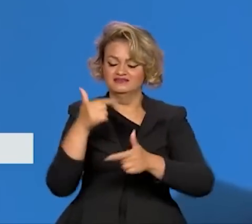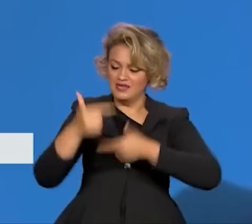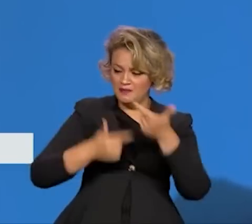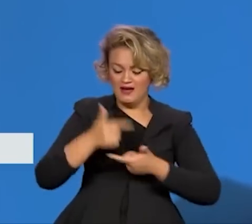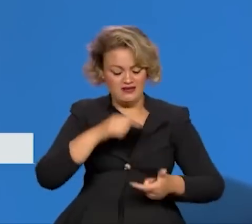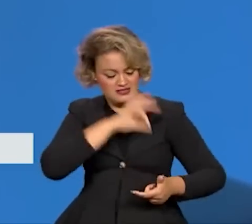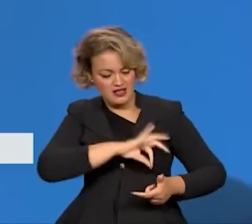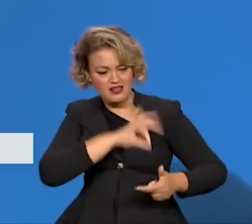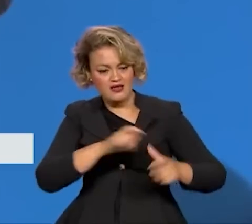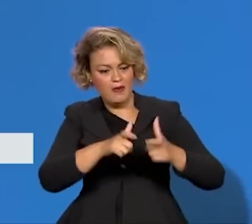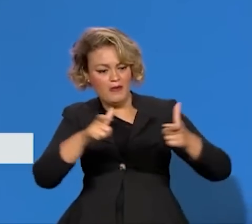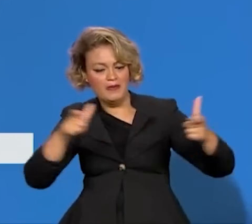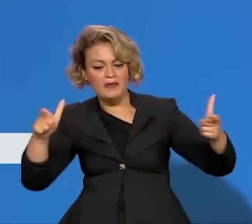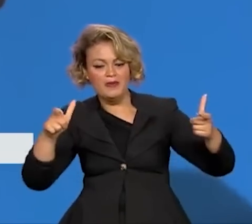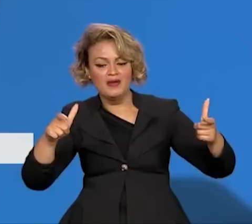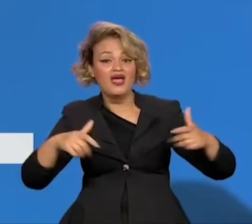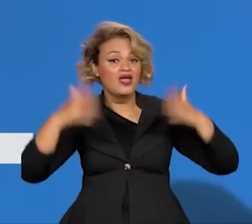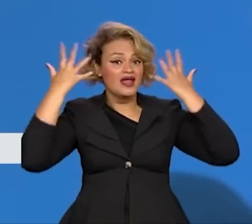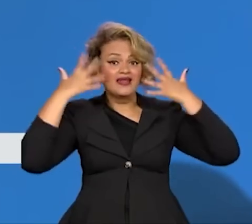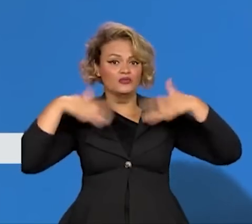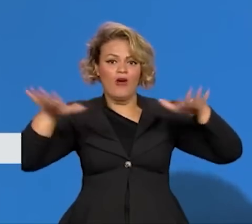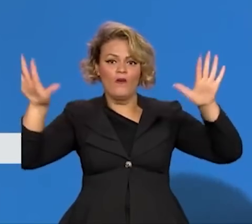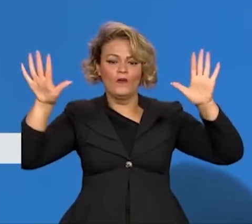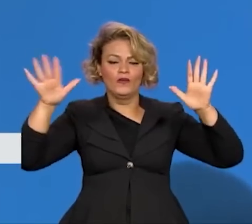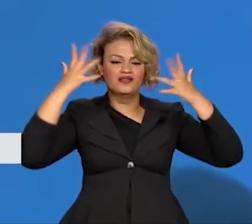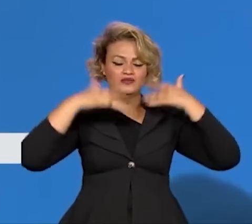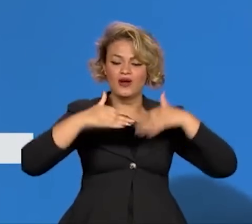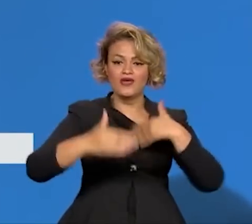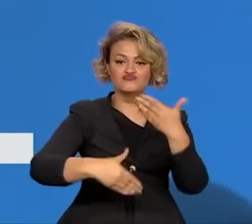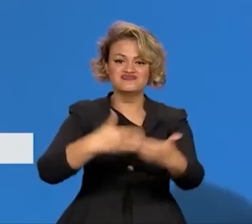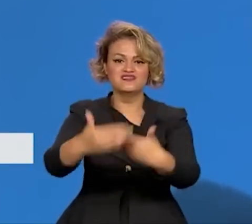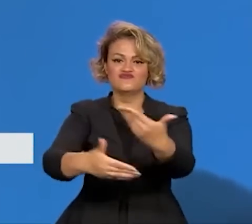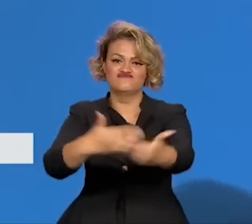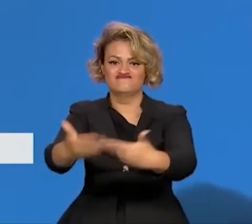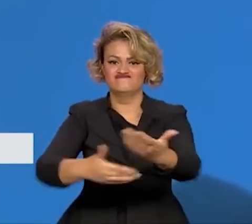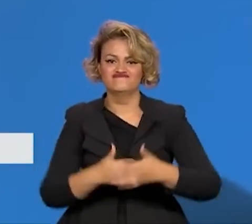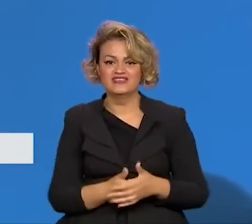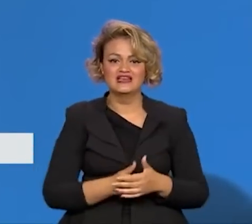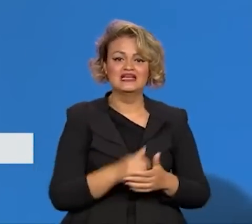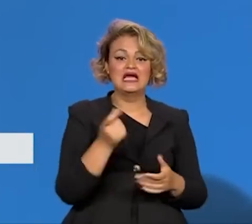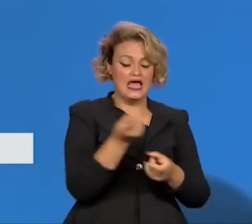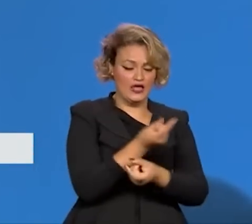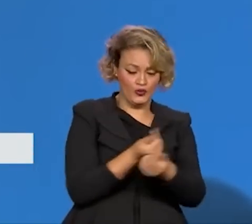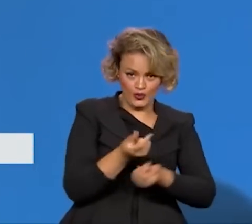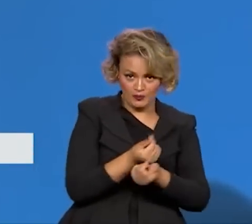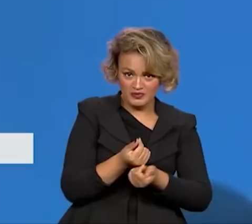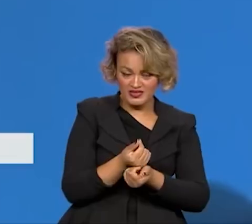mais salário. É uma coisa mais normal de uma roda gigante da economia funcionando e todo mundo